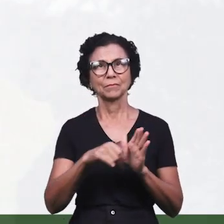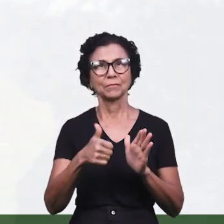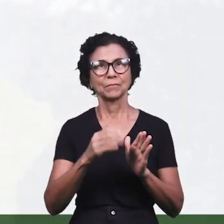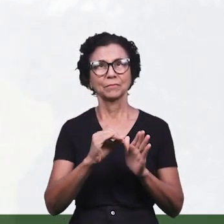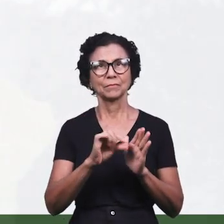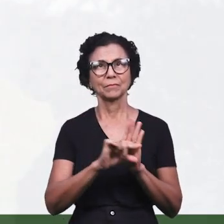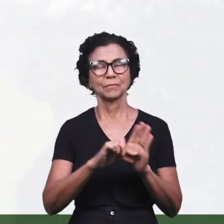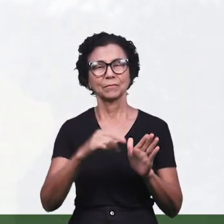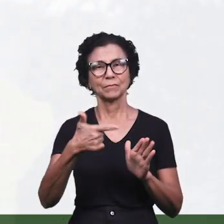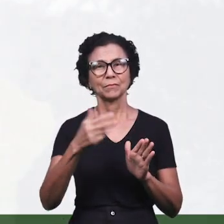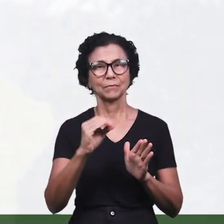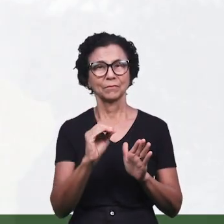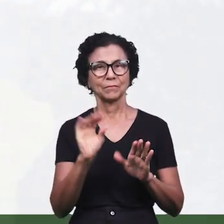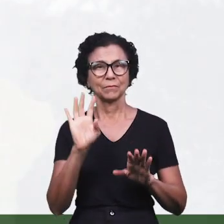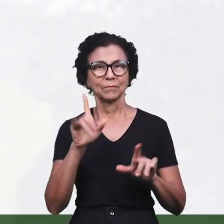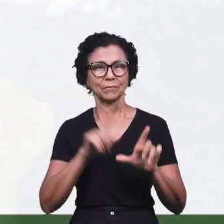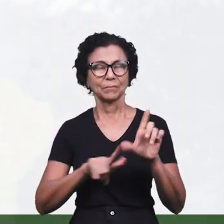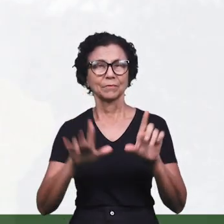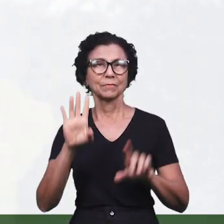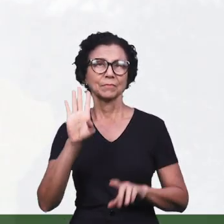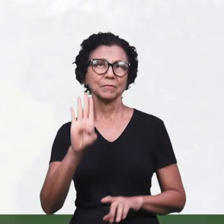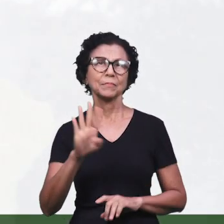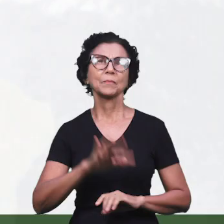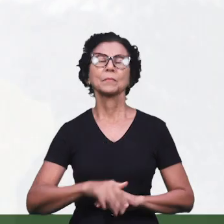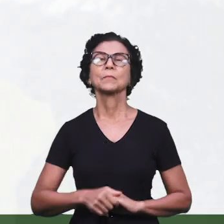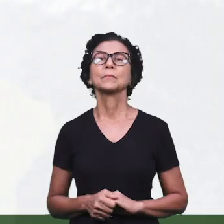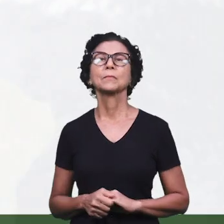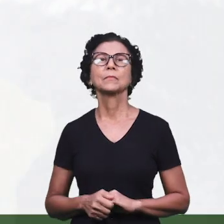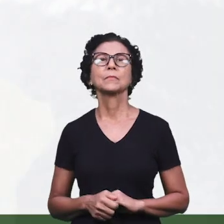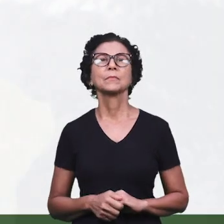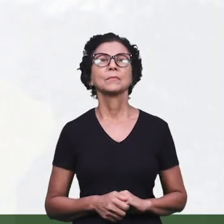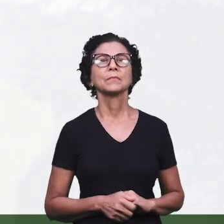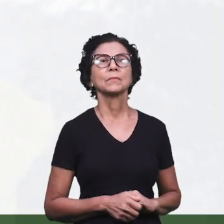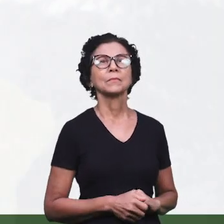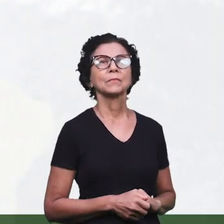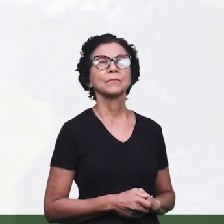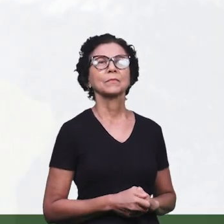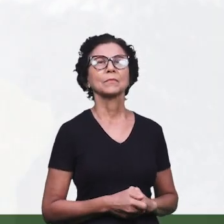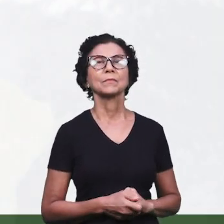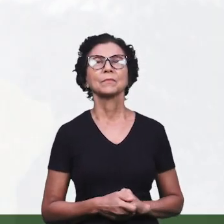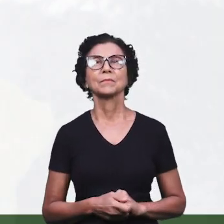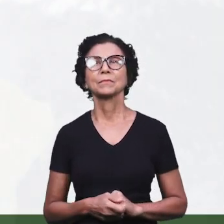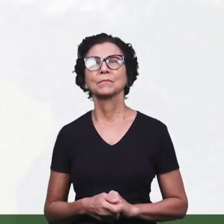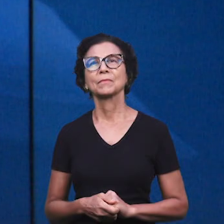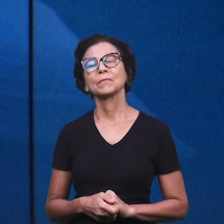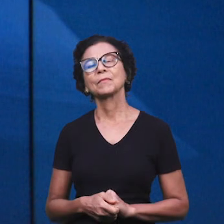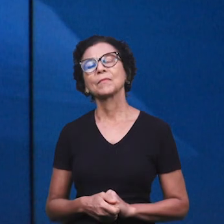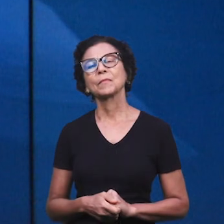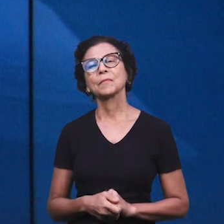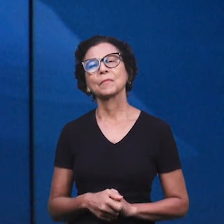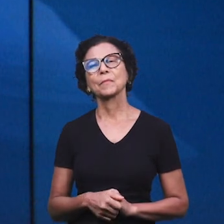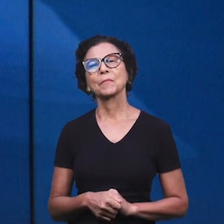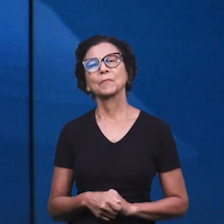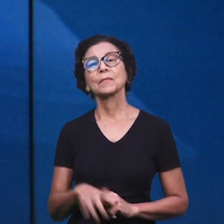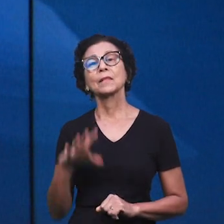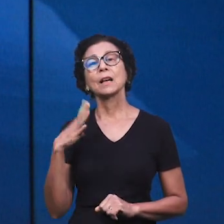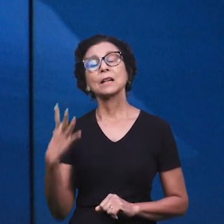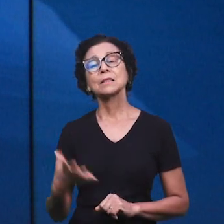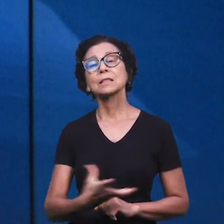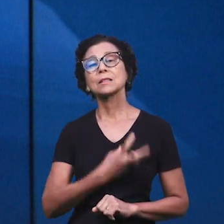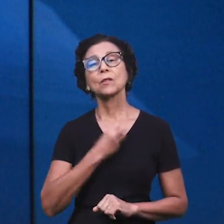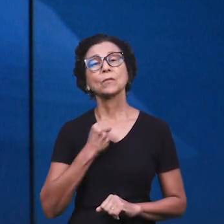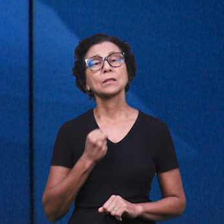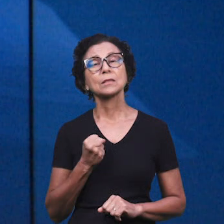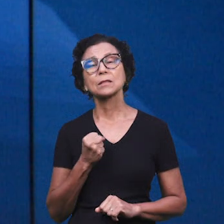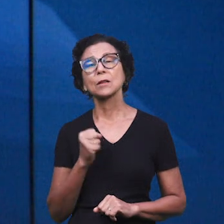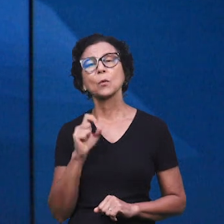nos faz felizes sobre a nossa salvação? Então é mais ou menos a mesma pergunta, mas com alguma facilitação de entendimento